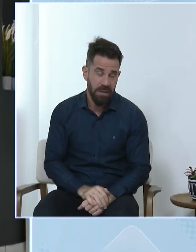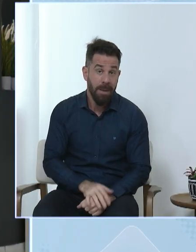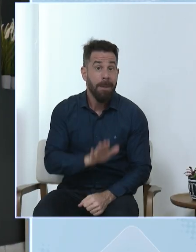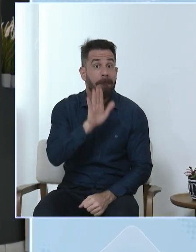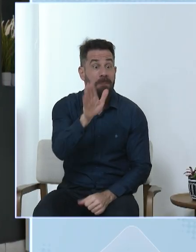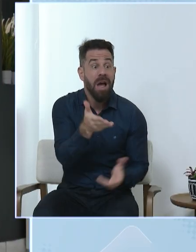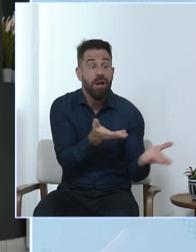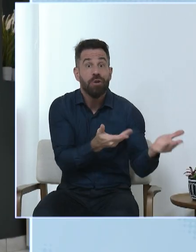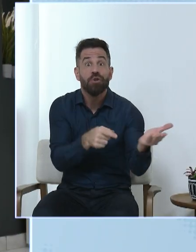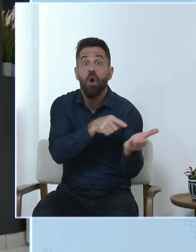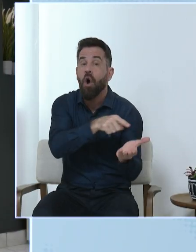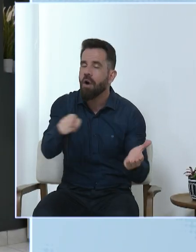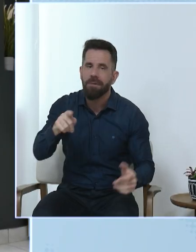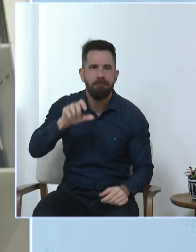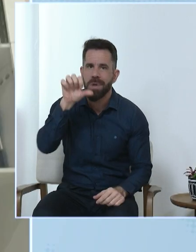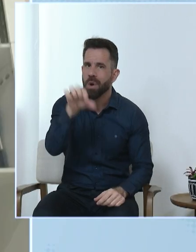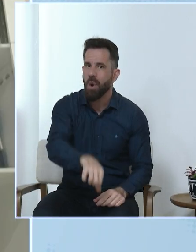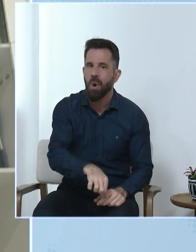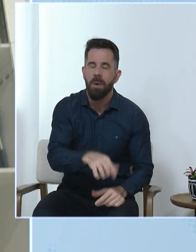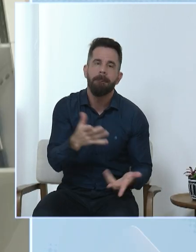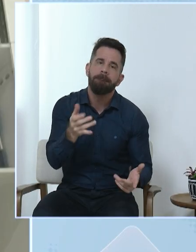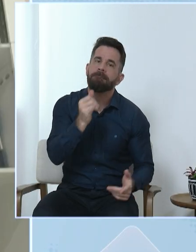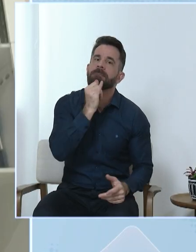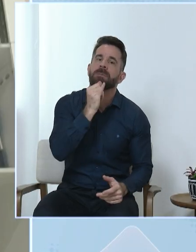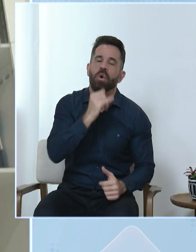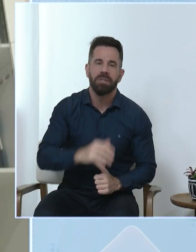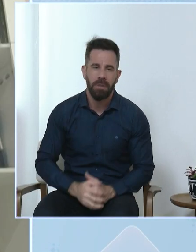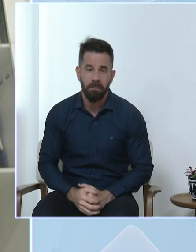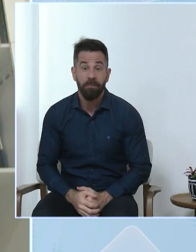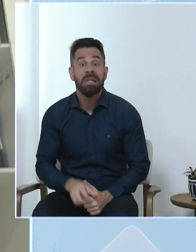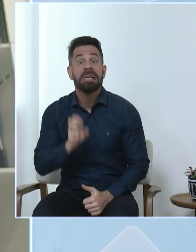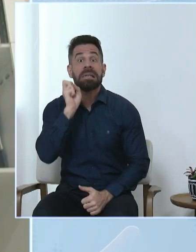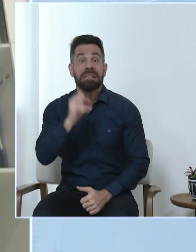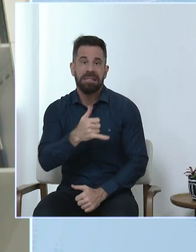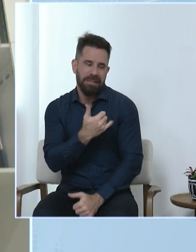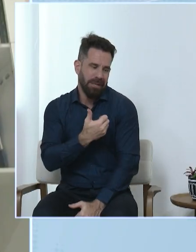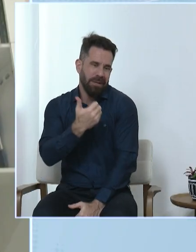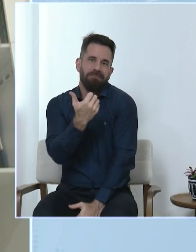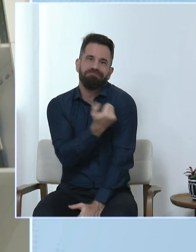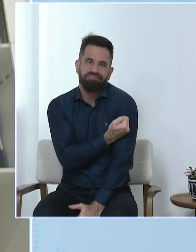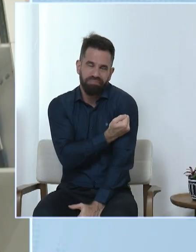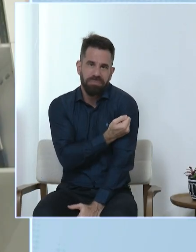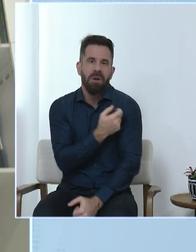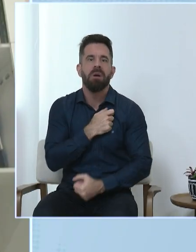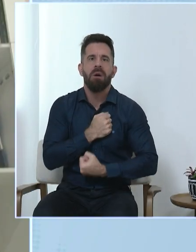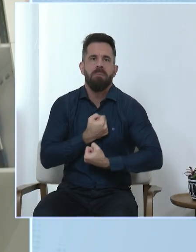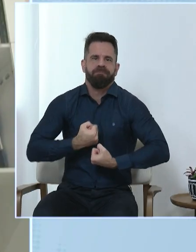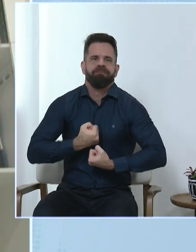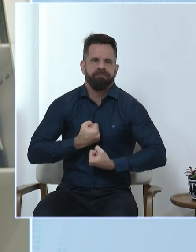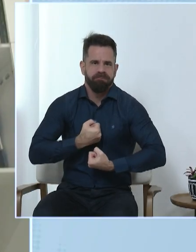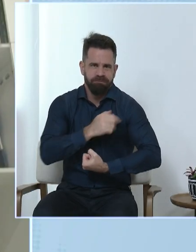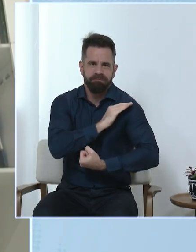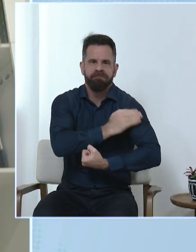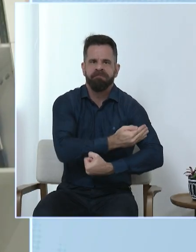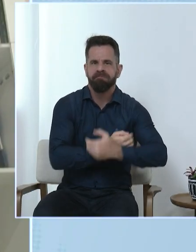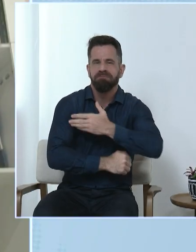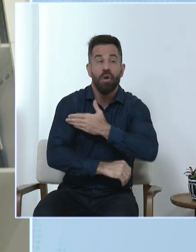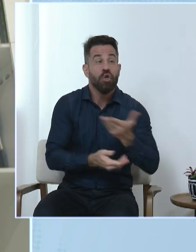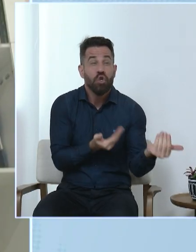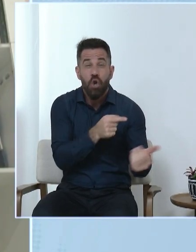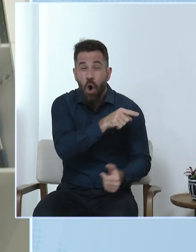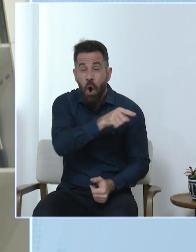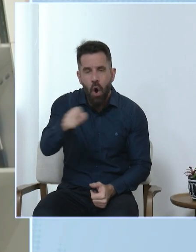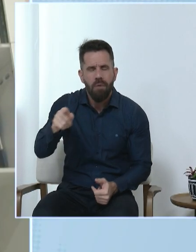que aumentam esse risco. O uso de anabolizantes pela população jovem, na maioria